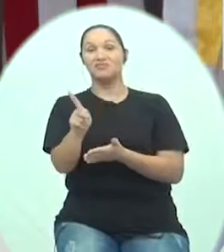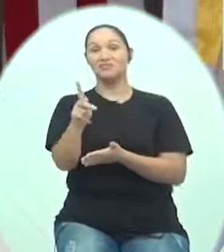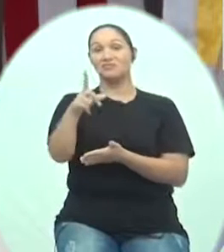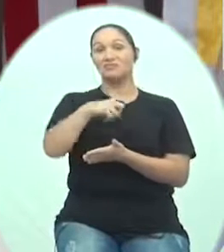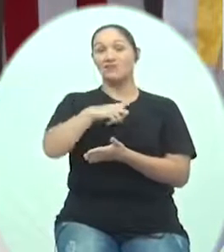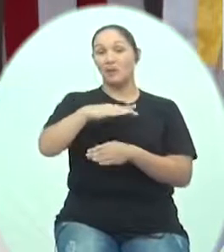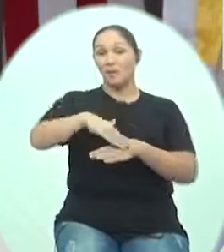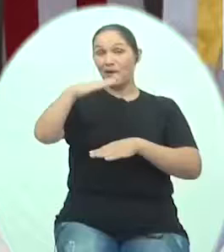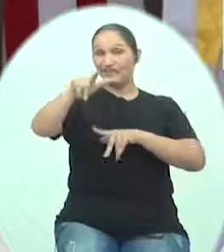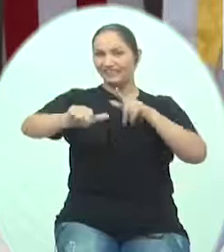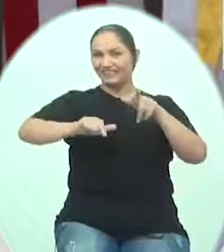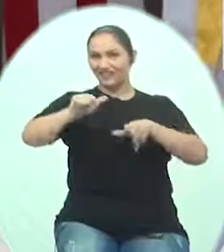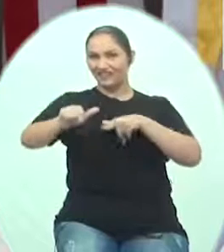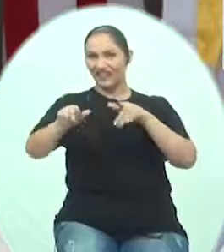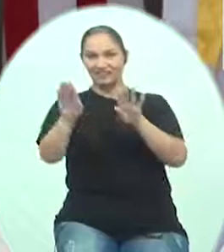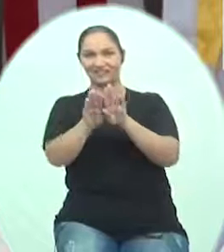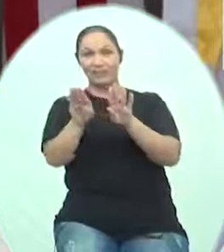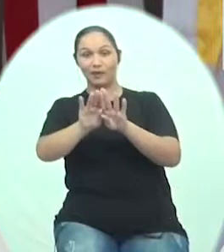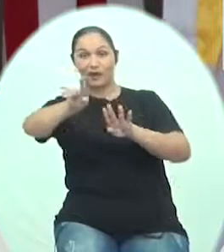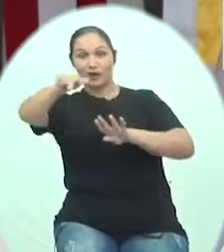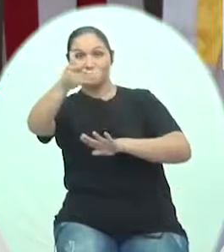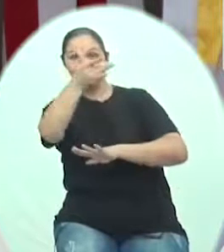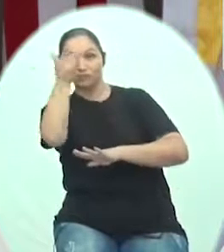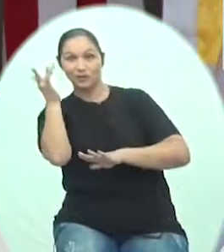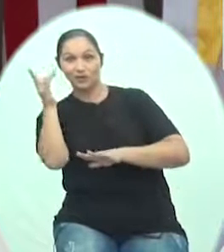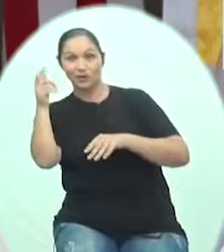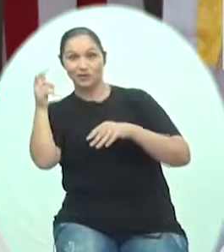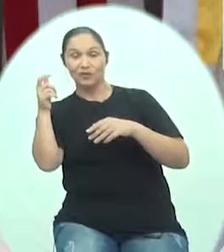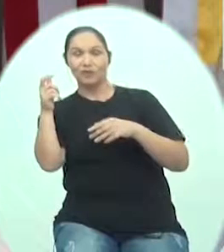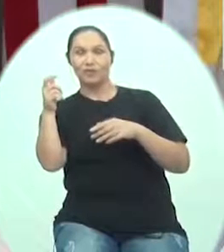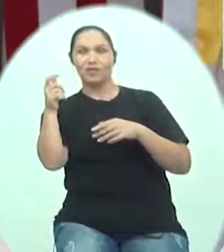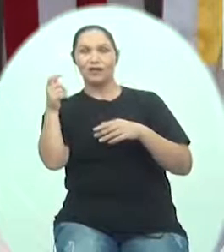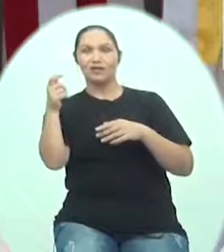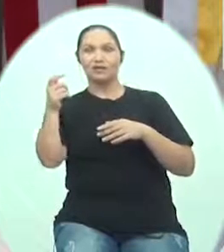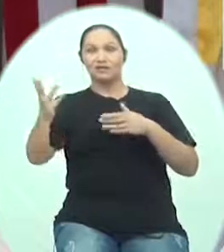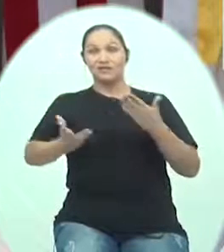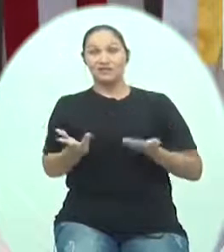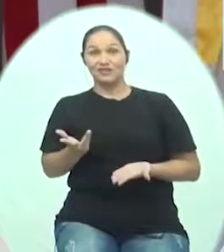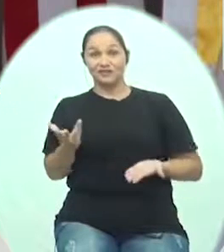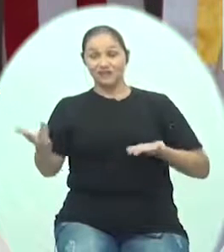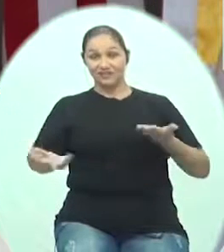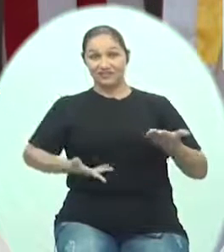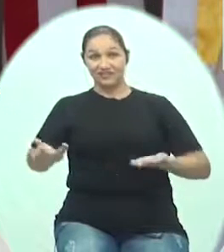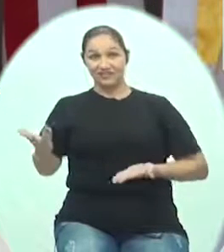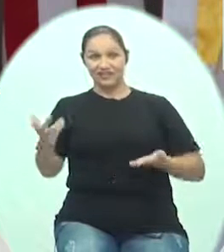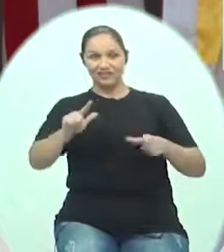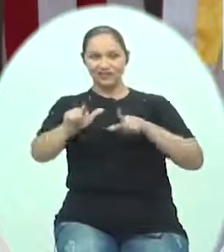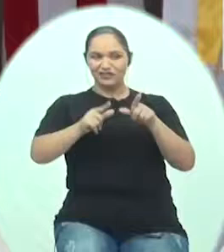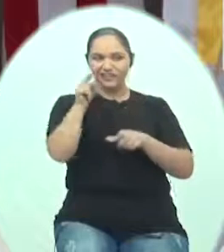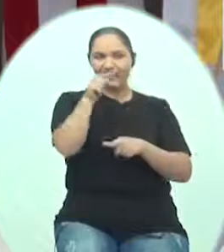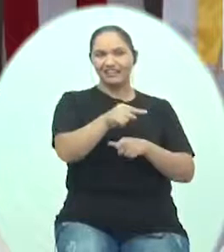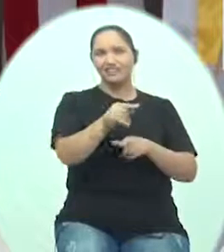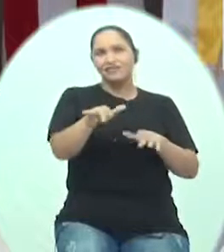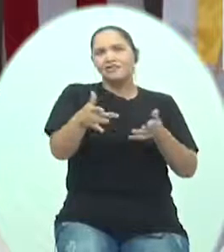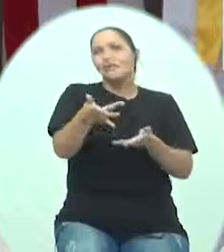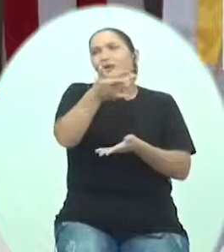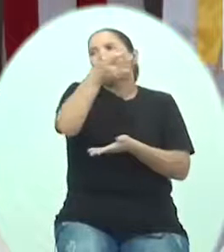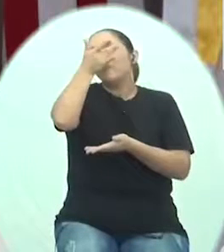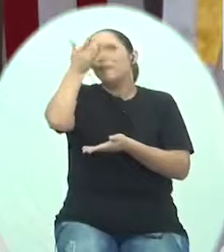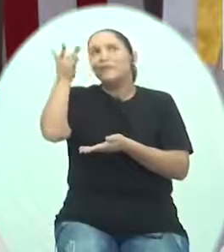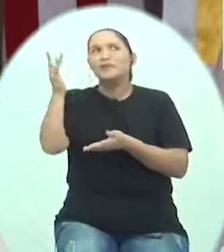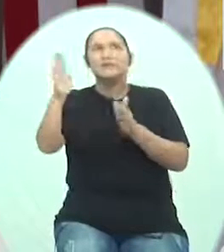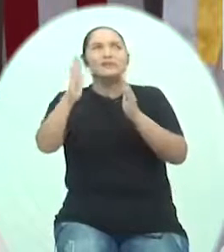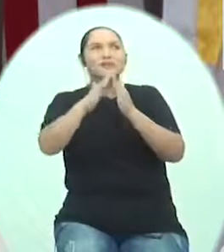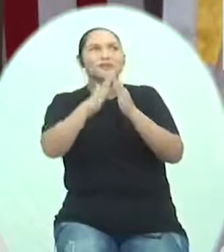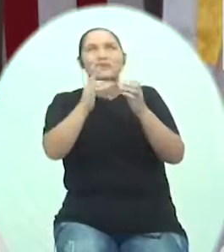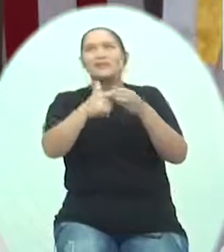é mais serviços gerais eh gerando serviço PR crisciuma PR as pessoas paraul